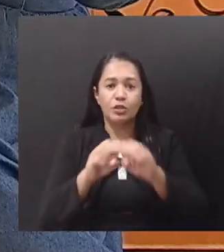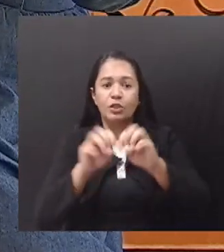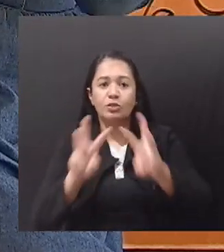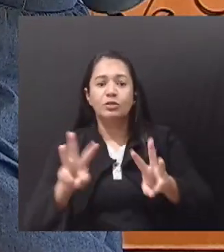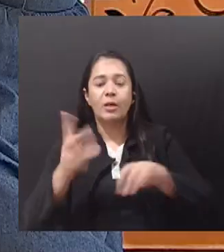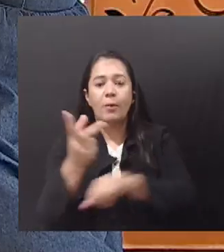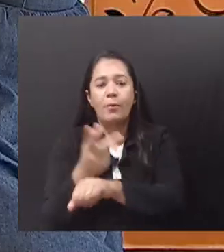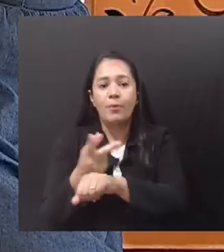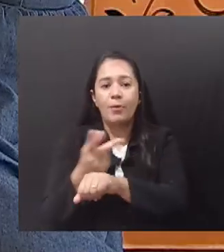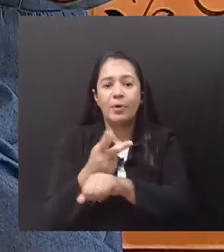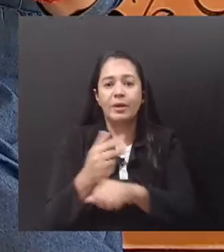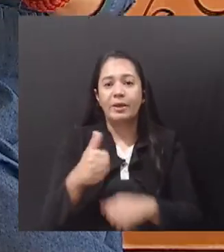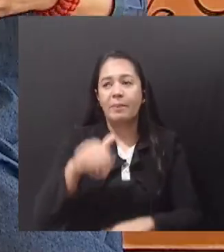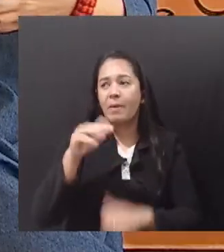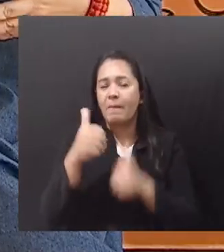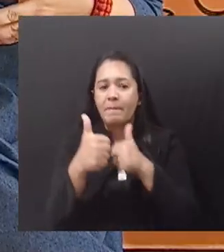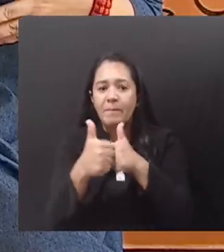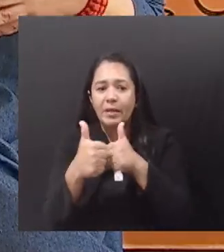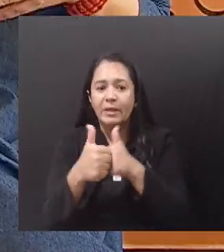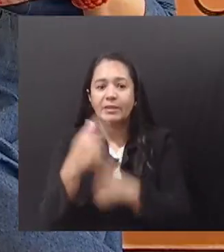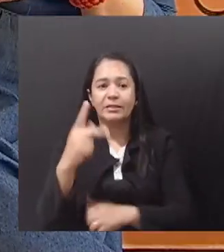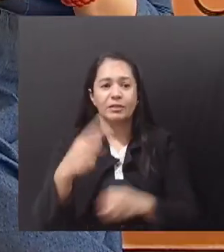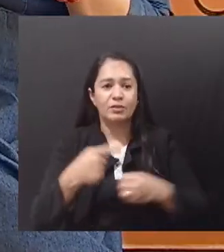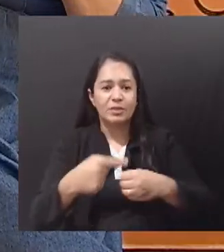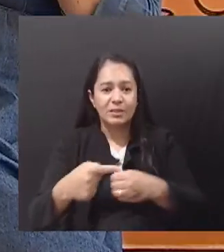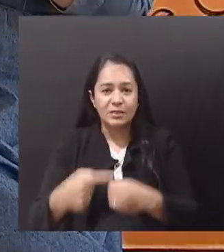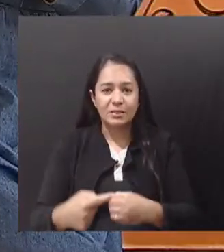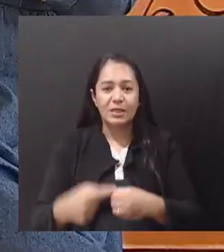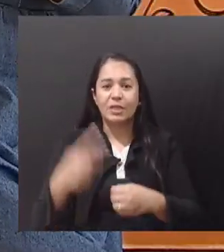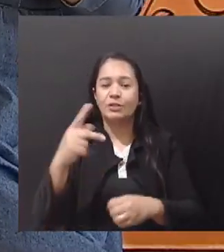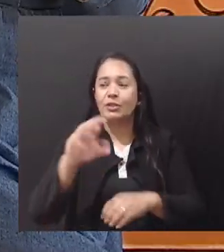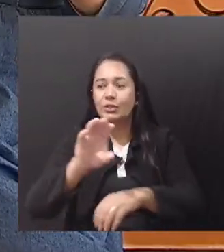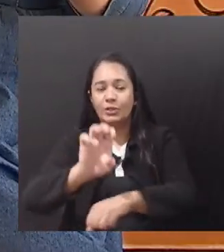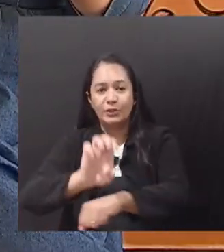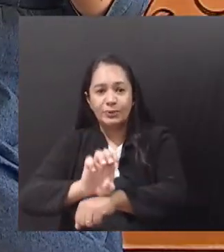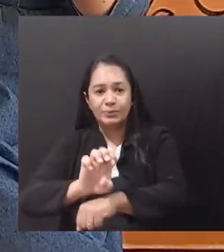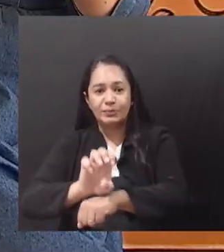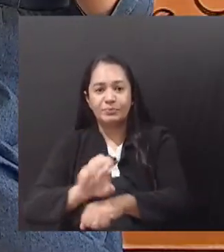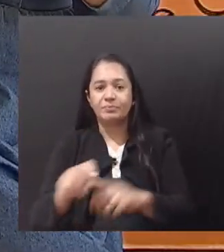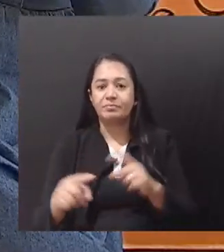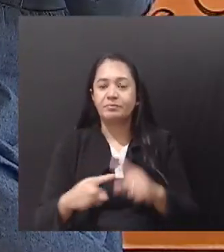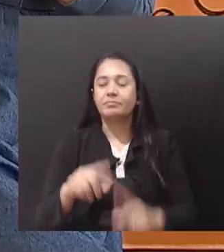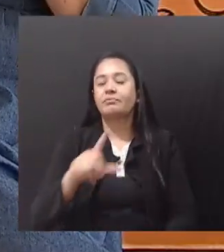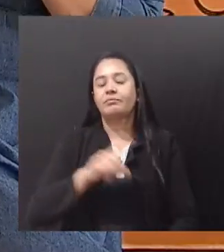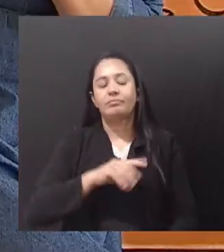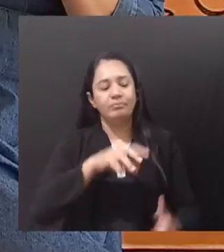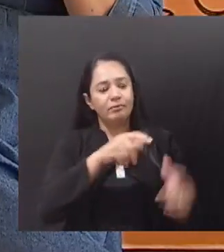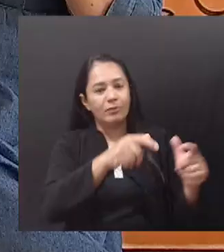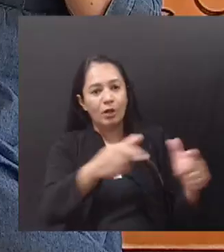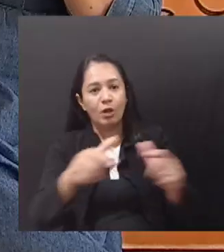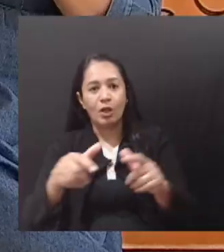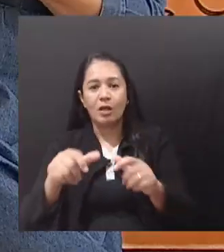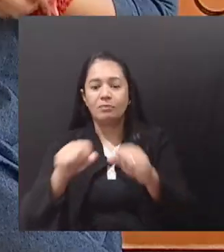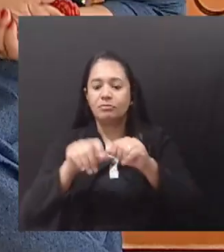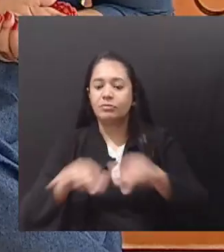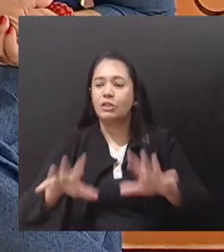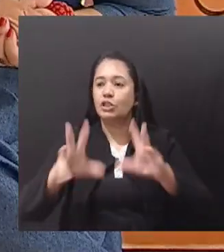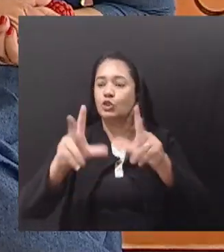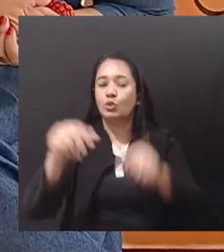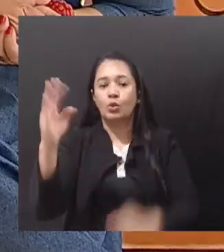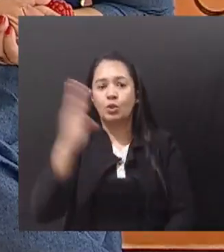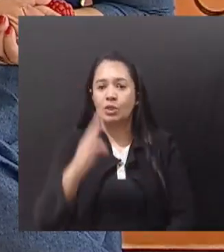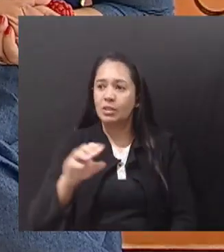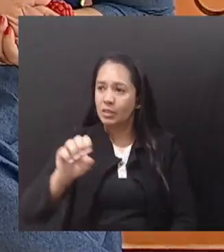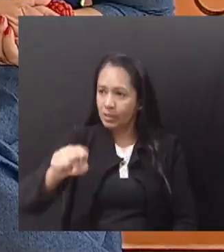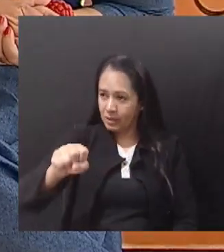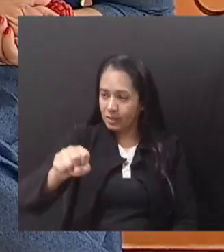a que fica mais próximo aí da sua cidade, do seu estado, porque tem unidades espalhadas por todo o país praticamente.